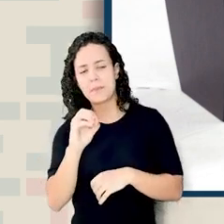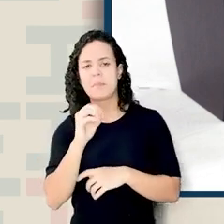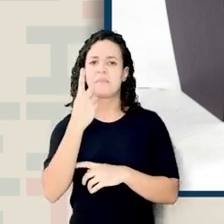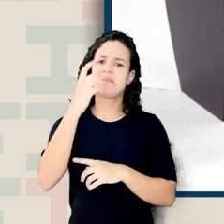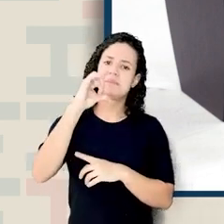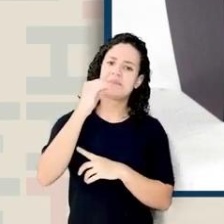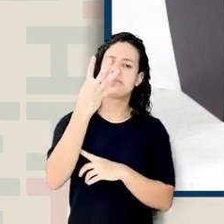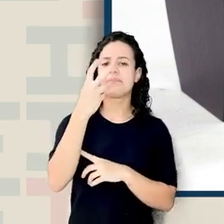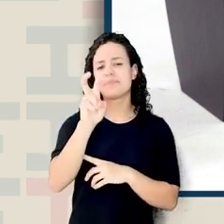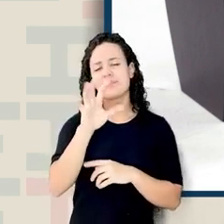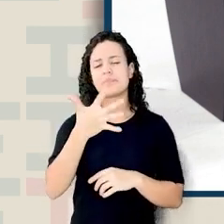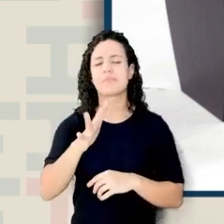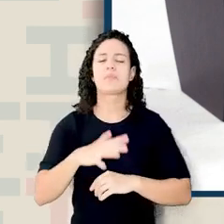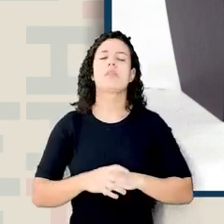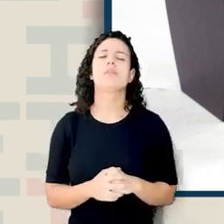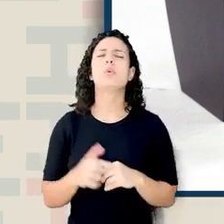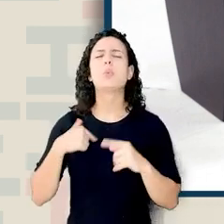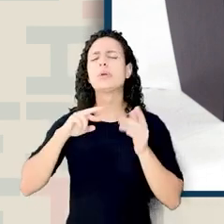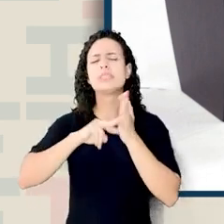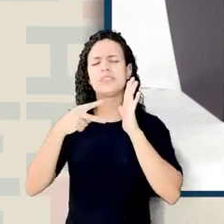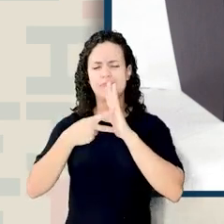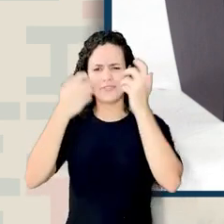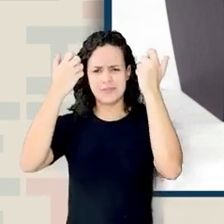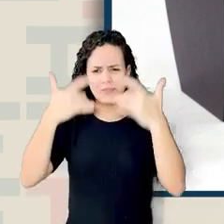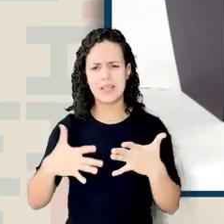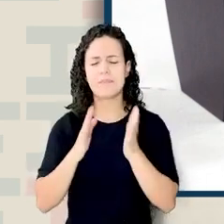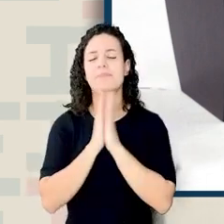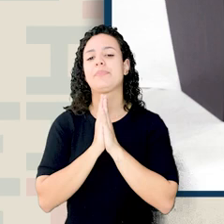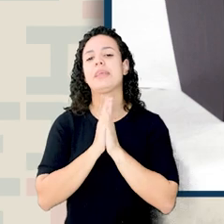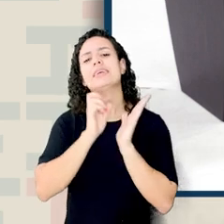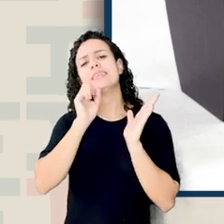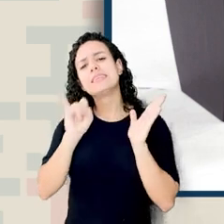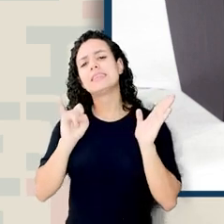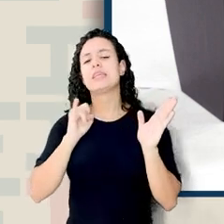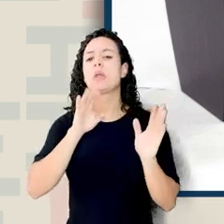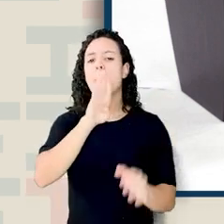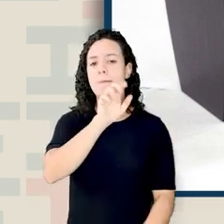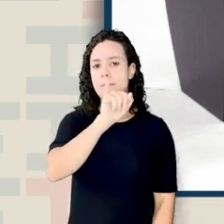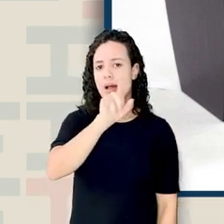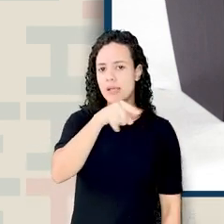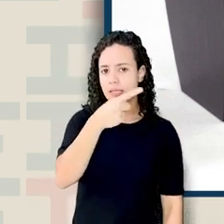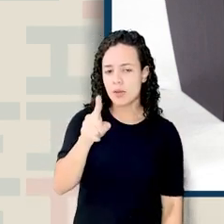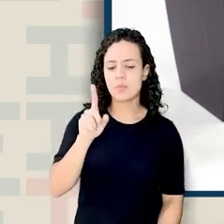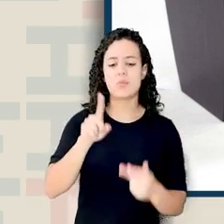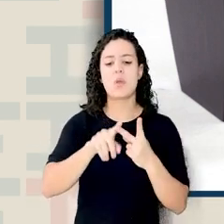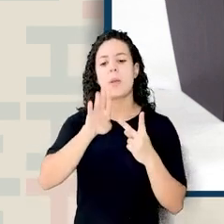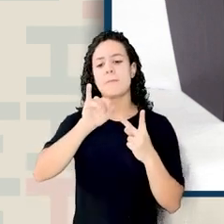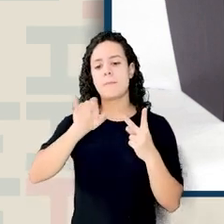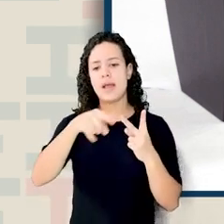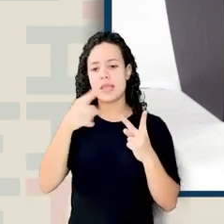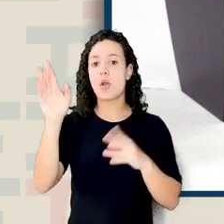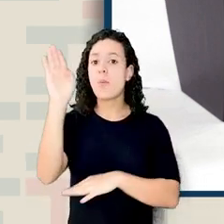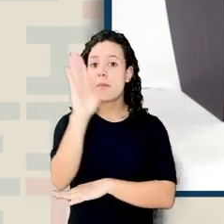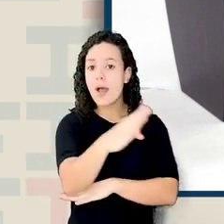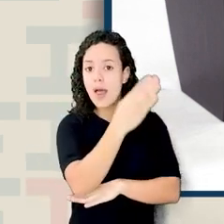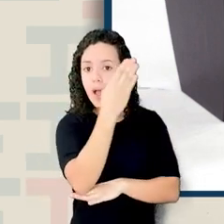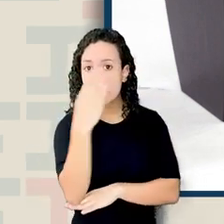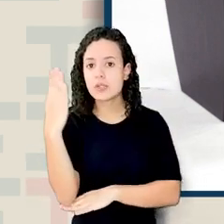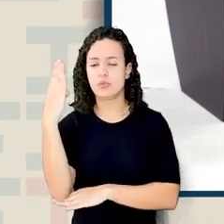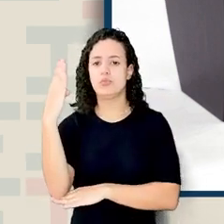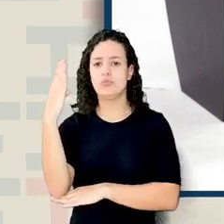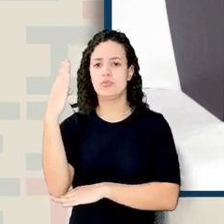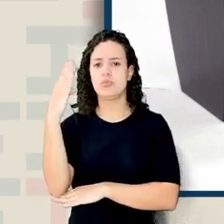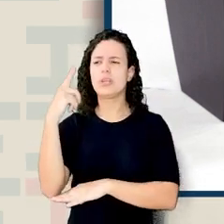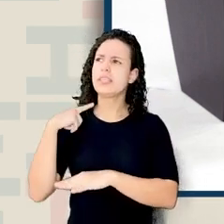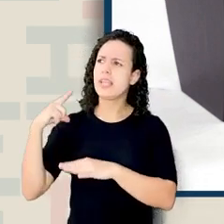O que eu estou querendo dizer? Que quando eu falo de baião, baião de maracatu, e uma perspectiva